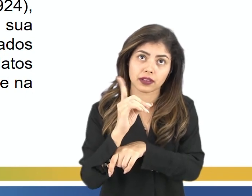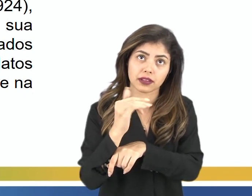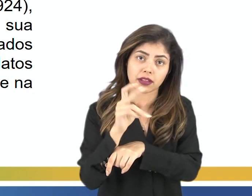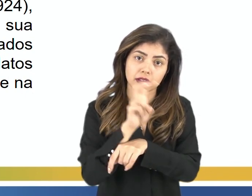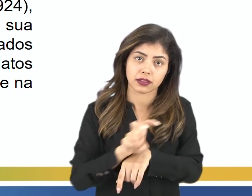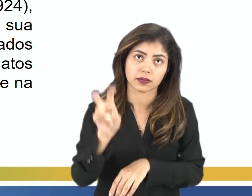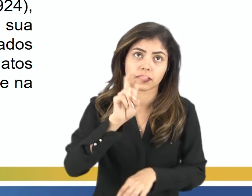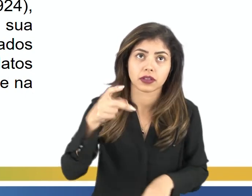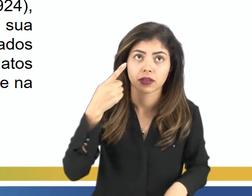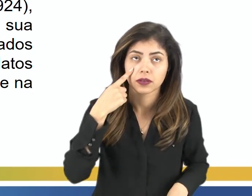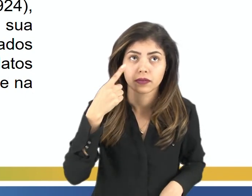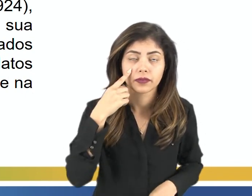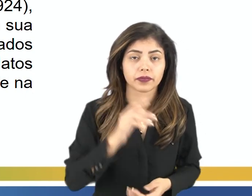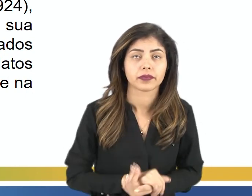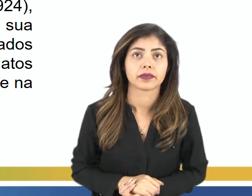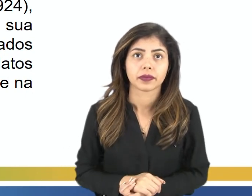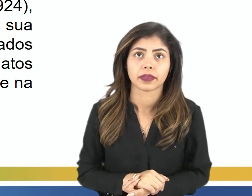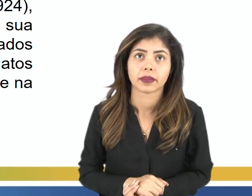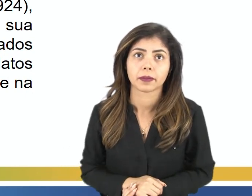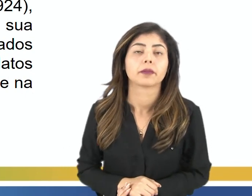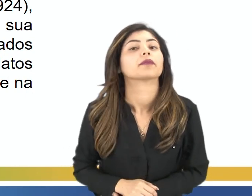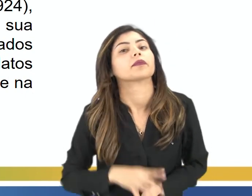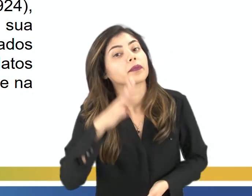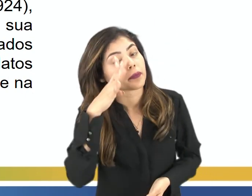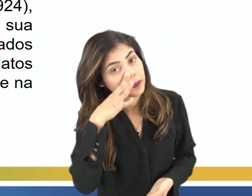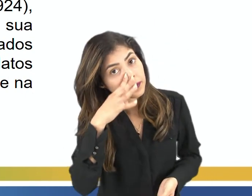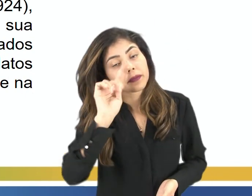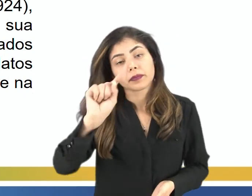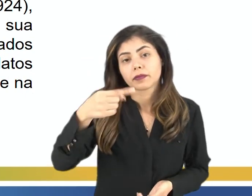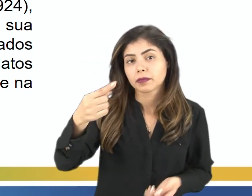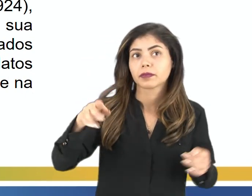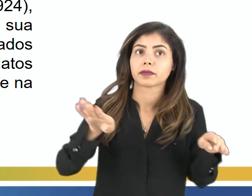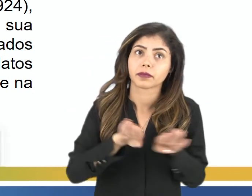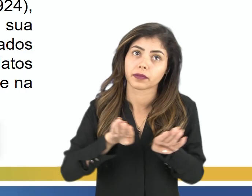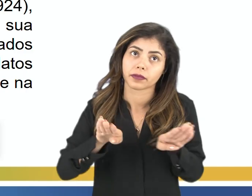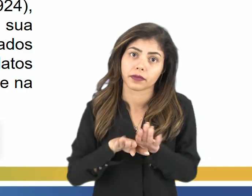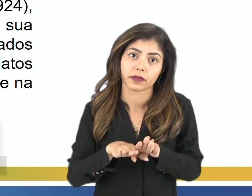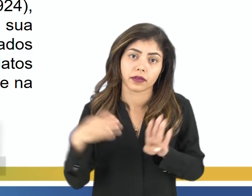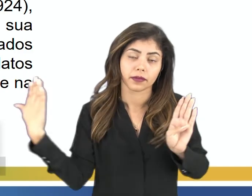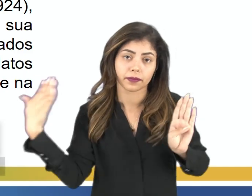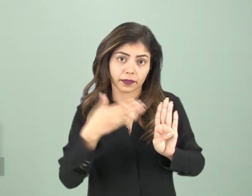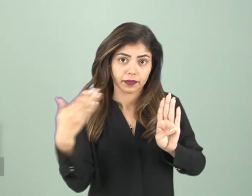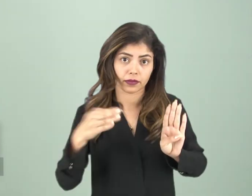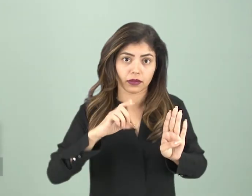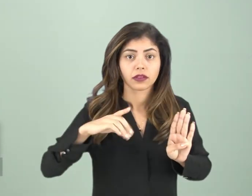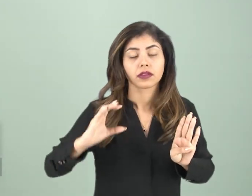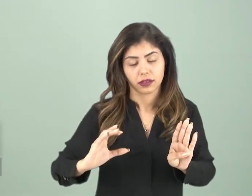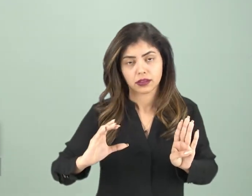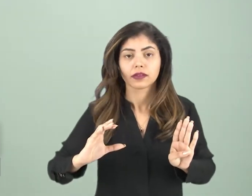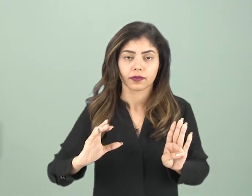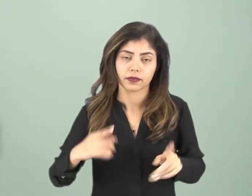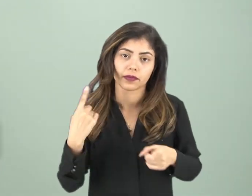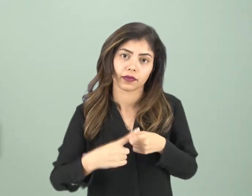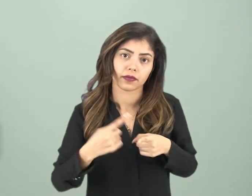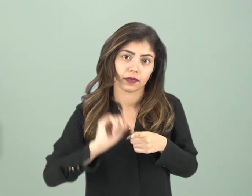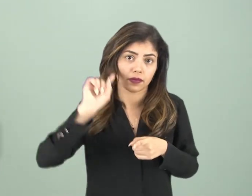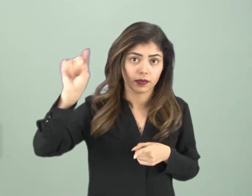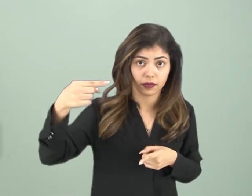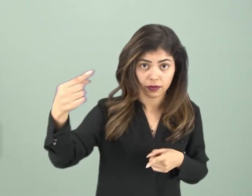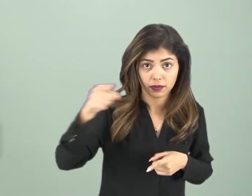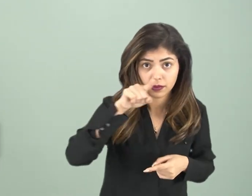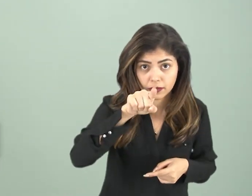pode acessar esse filme e assistir. Além disso, você pode também acessar a plataforma Eduque, porque além de